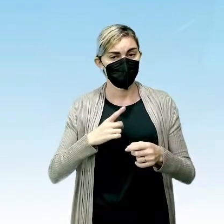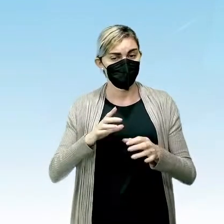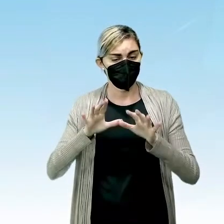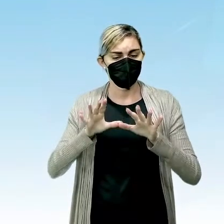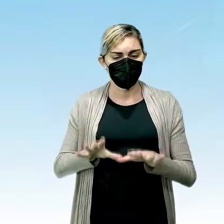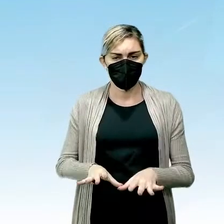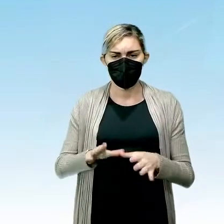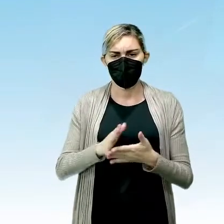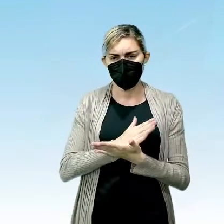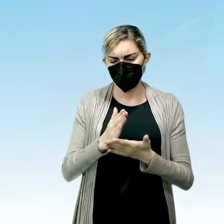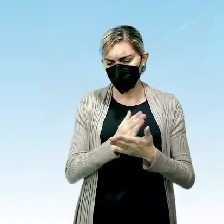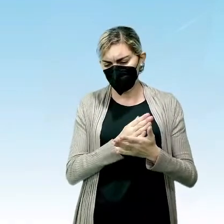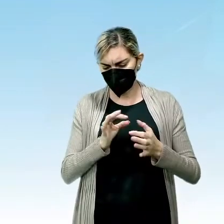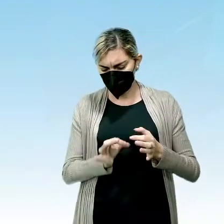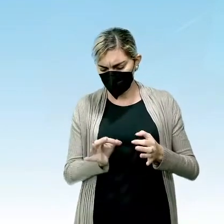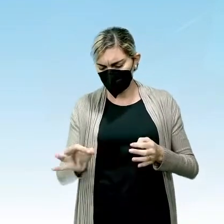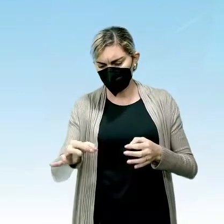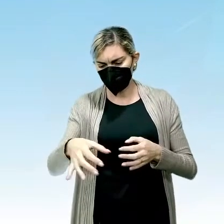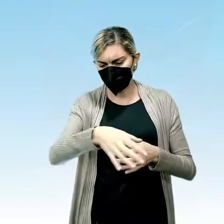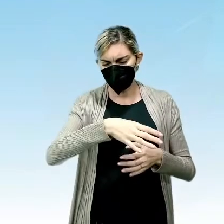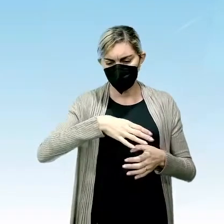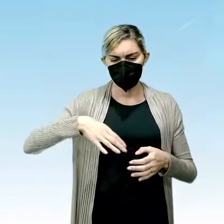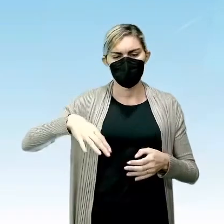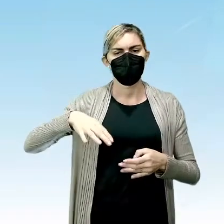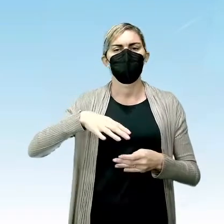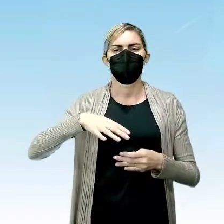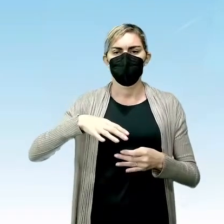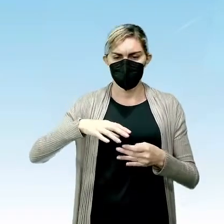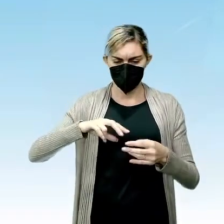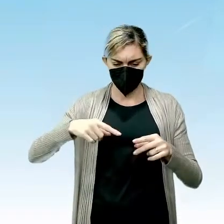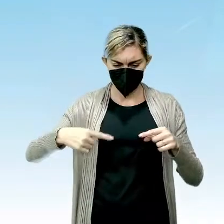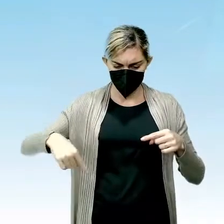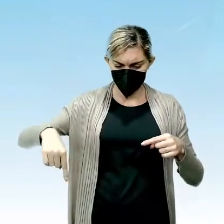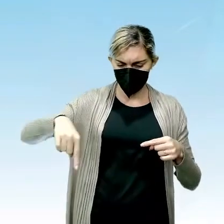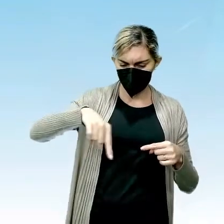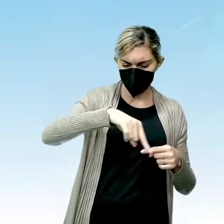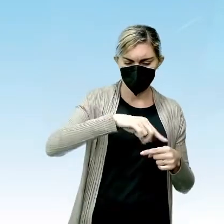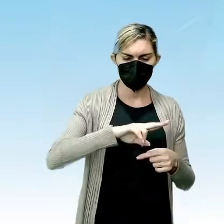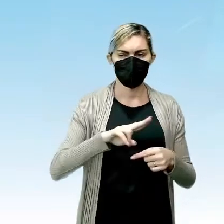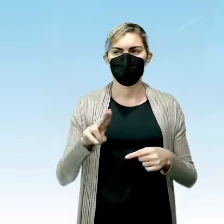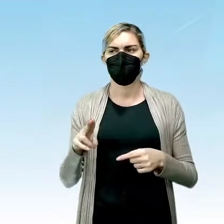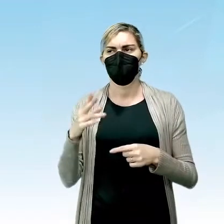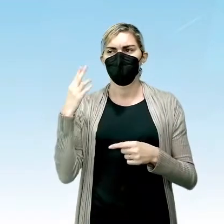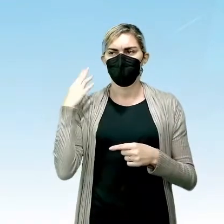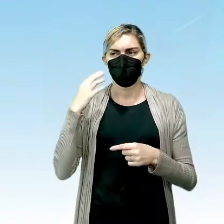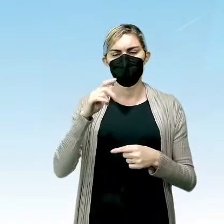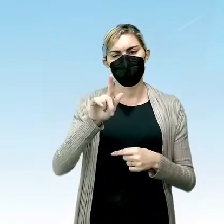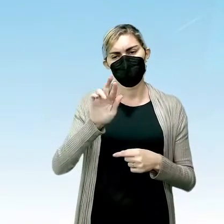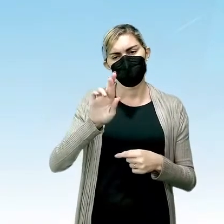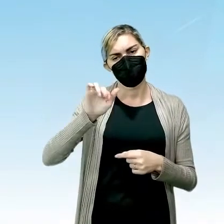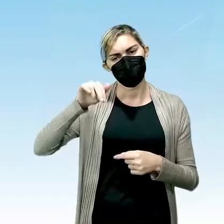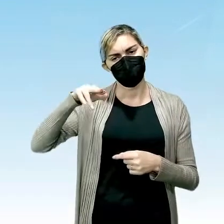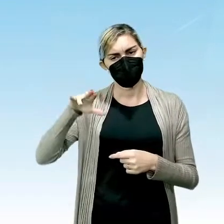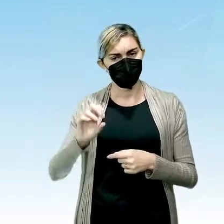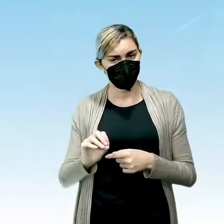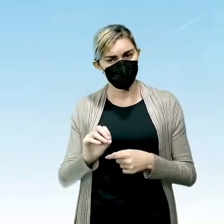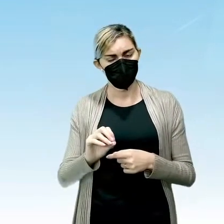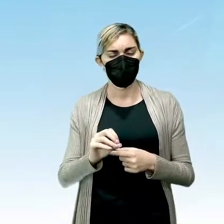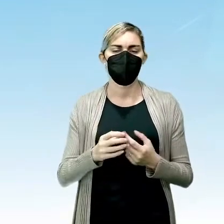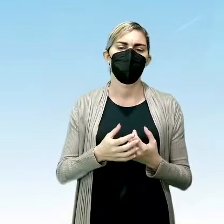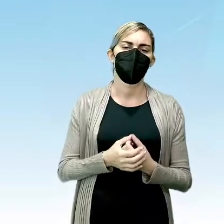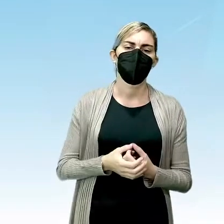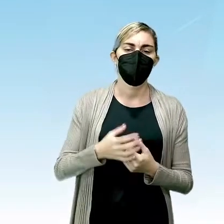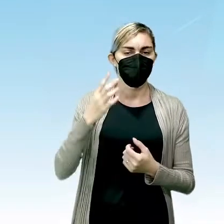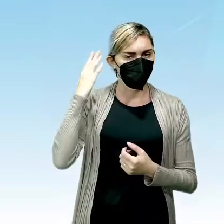algumas regiões, que vai formar o que a gente chama de pilhas, que recebe o nome de granulo ou grano. Esses